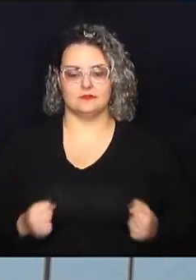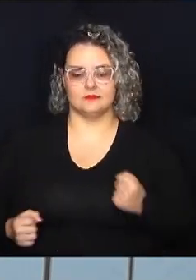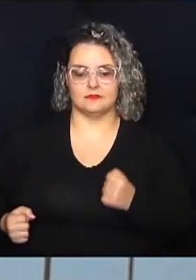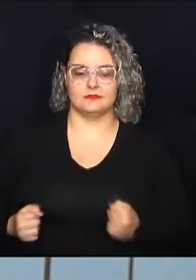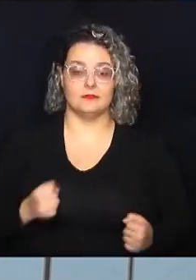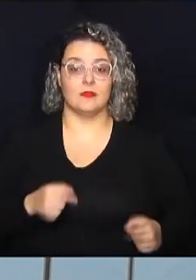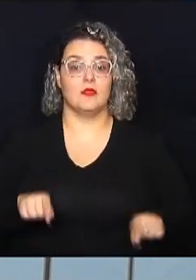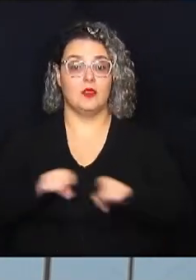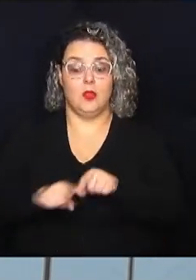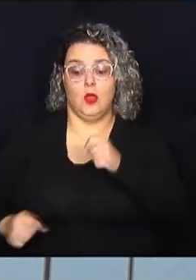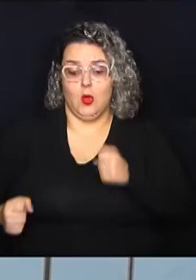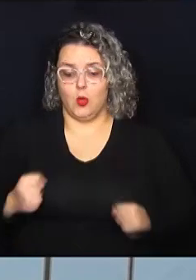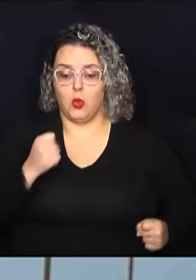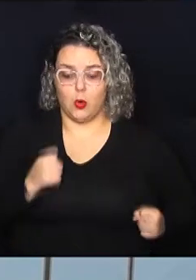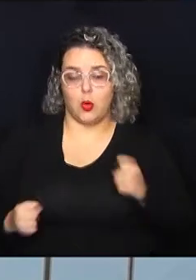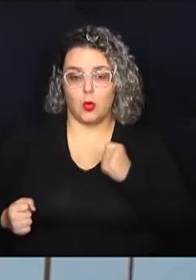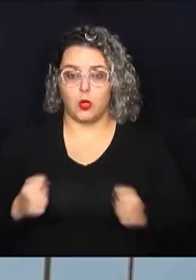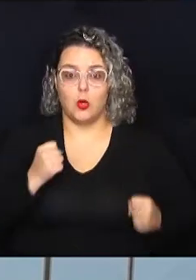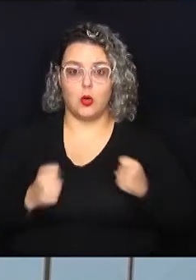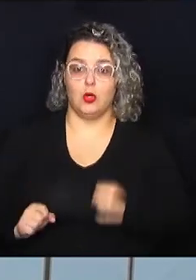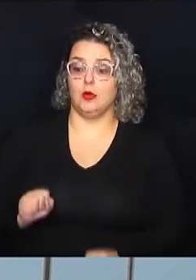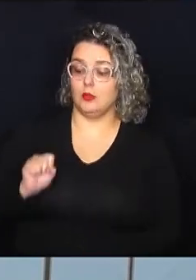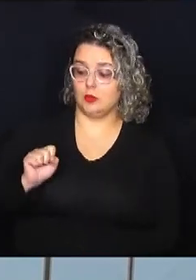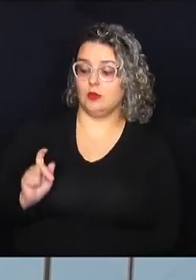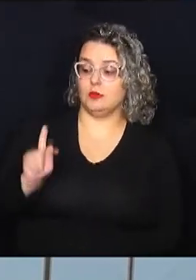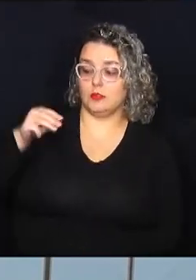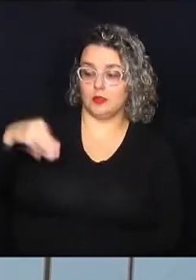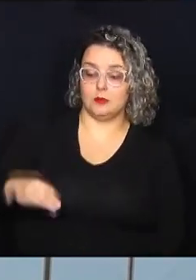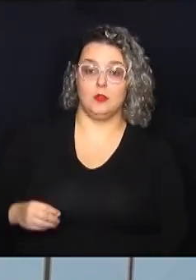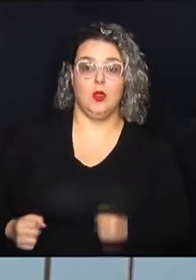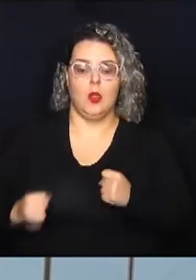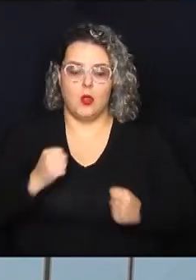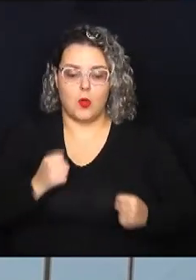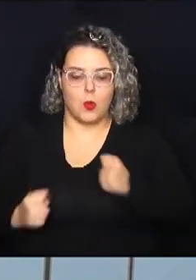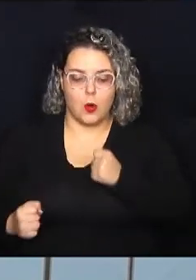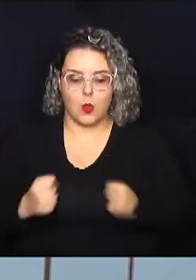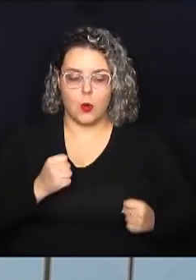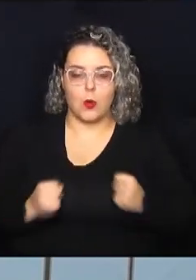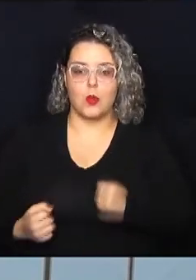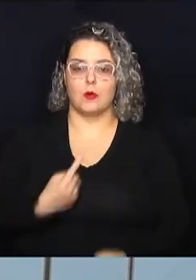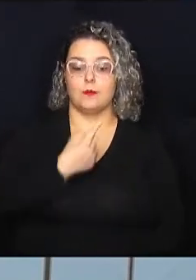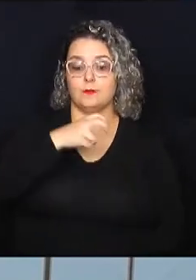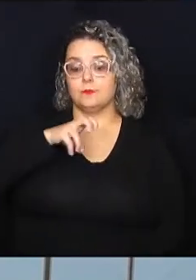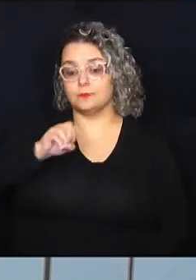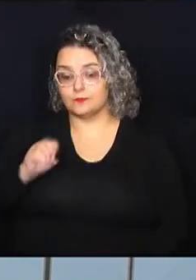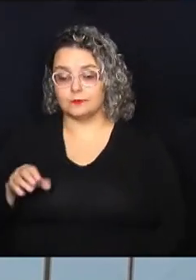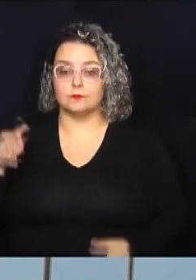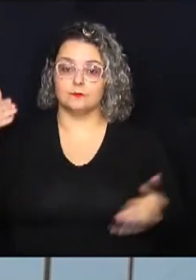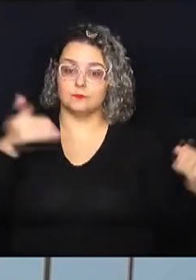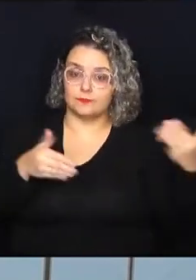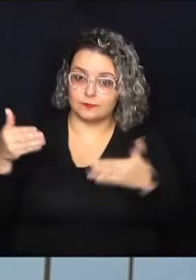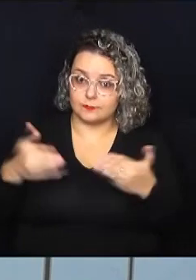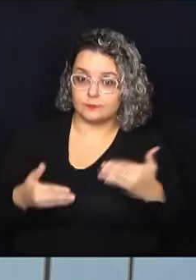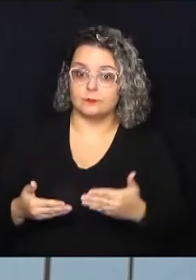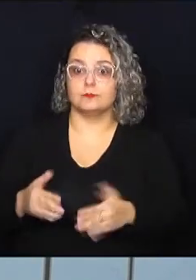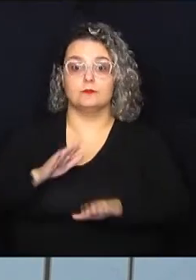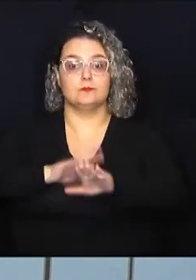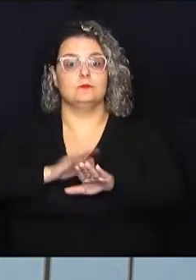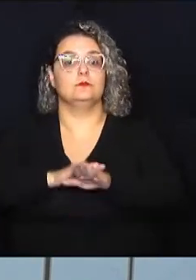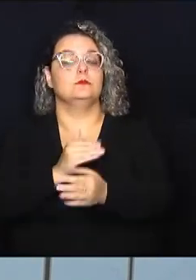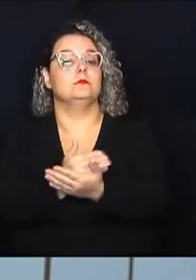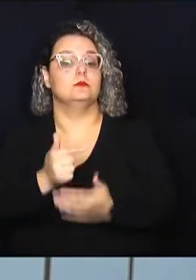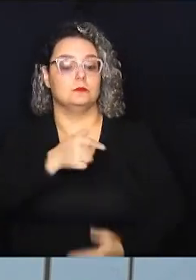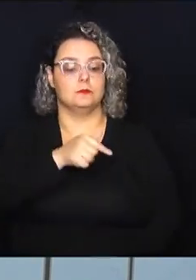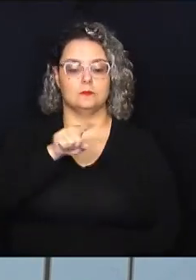e 8 km de corrida a organização espera 1500 participantes as ações começam logo às